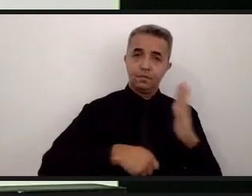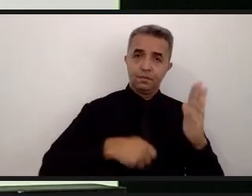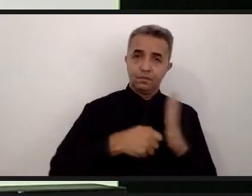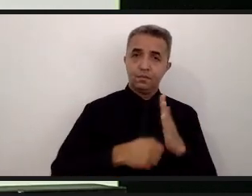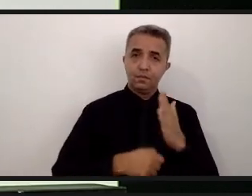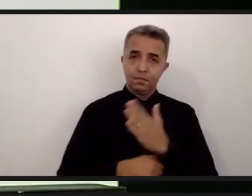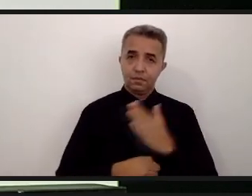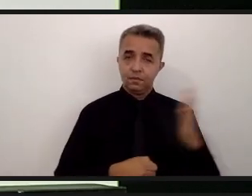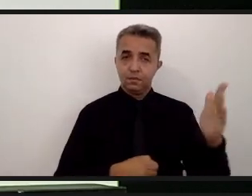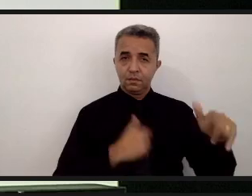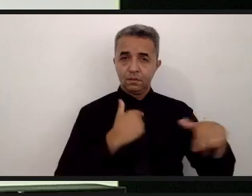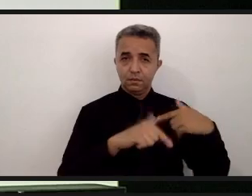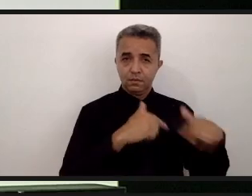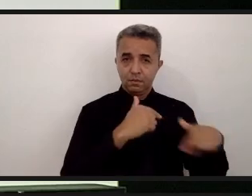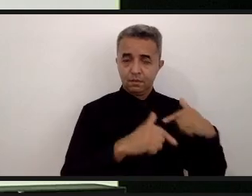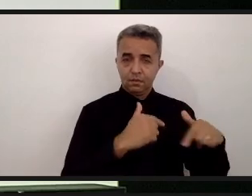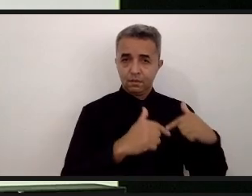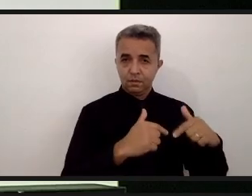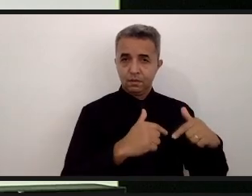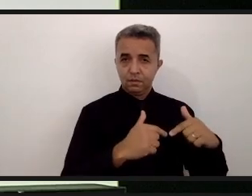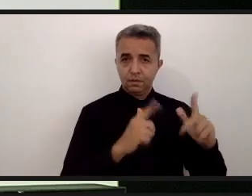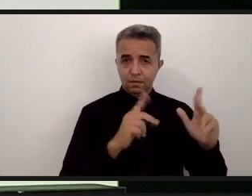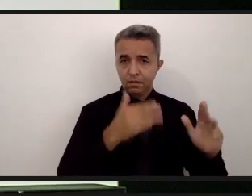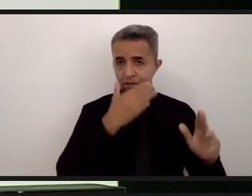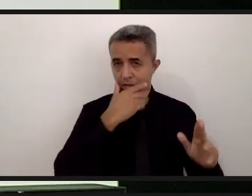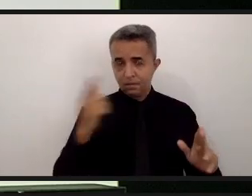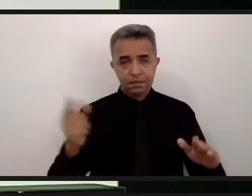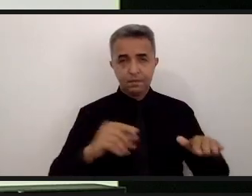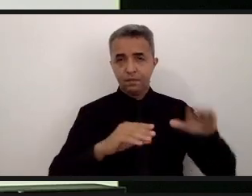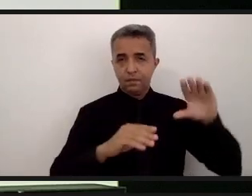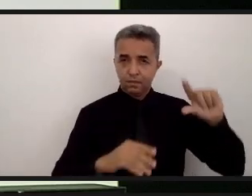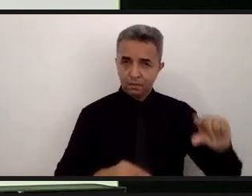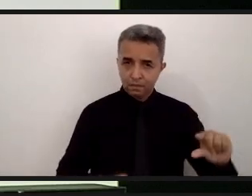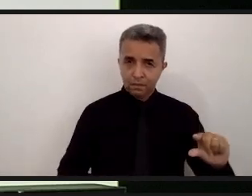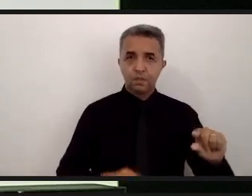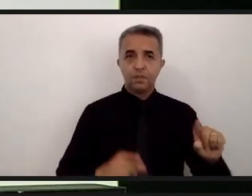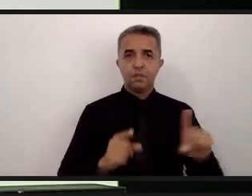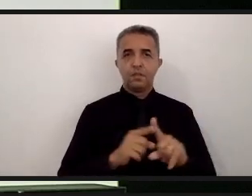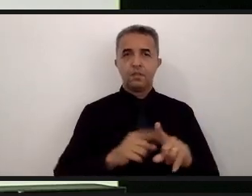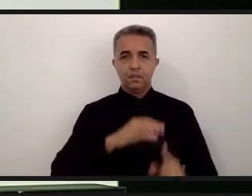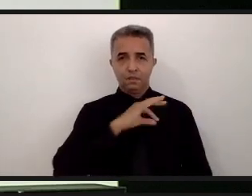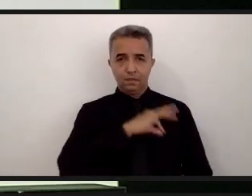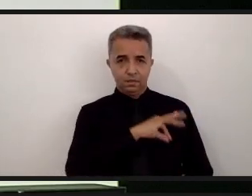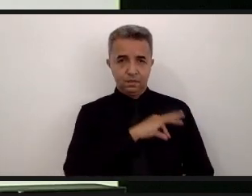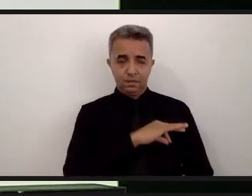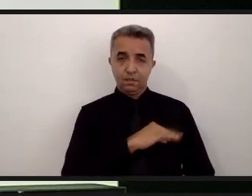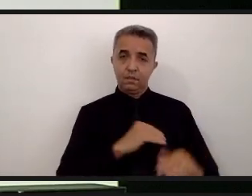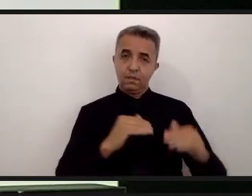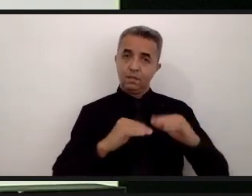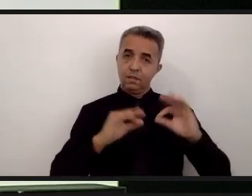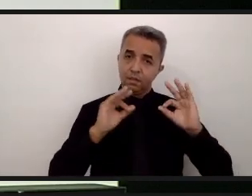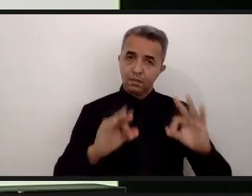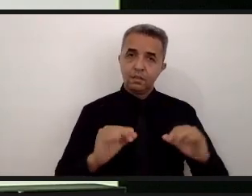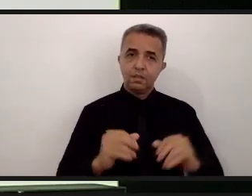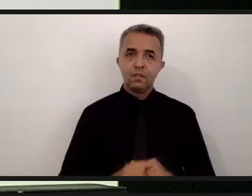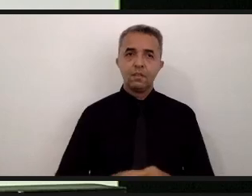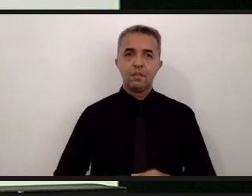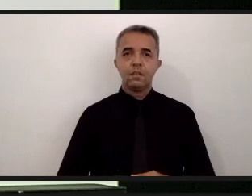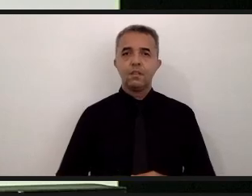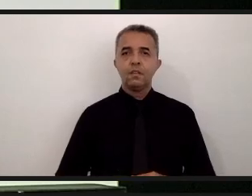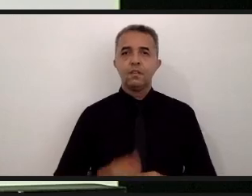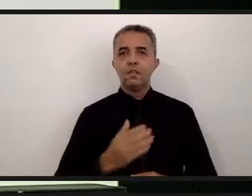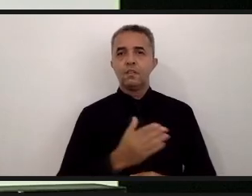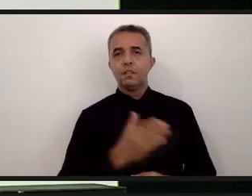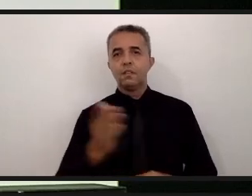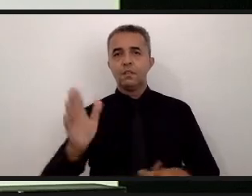trabalho, igualar as oportunidades, implantar a justa remuneração, Estamos fazendo isso para as nossas famílias.